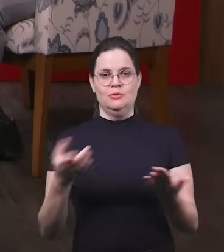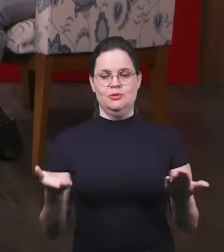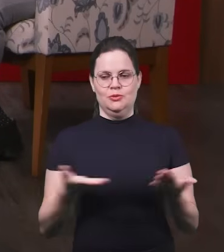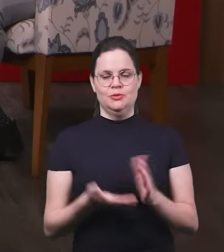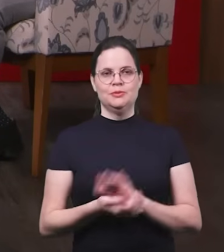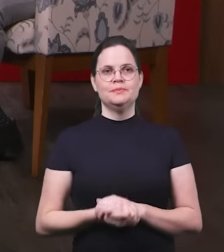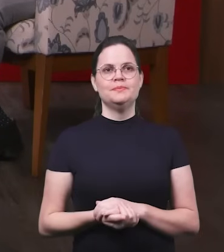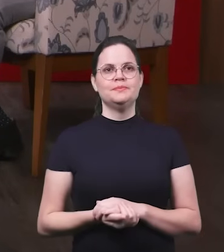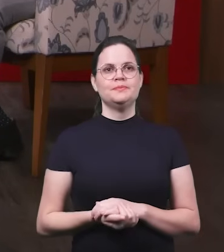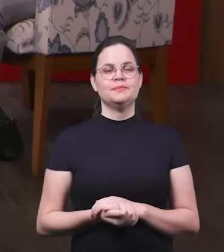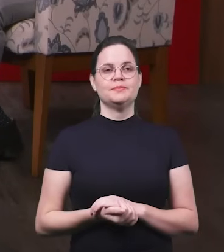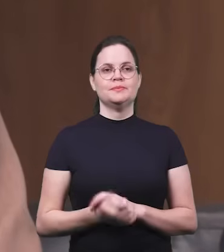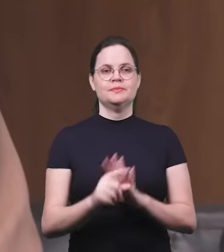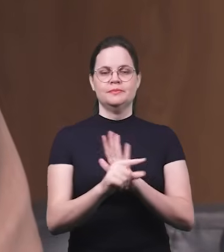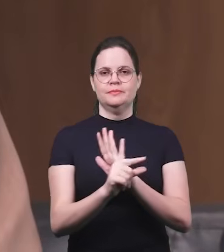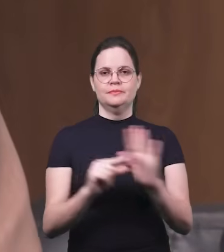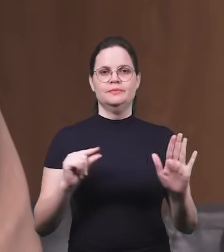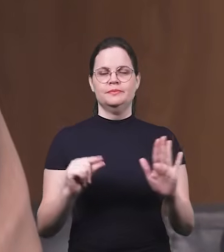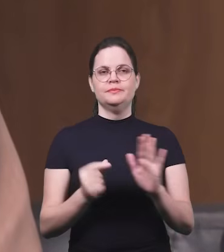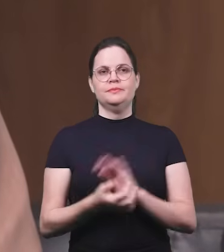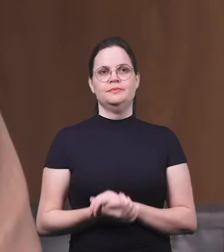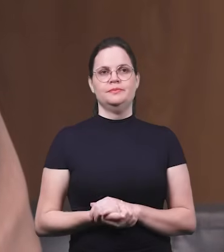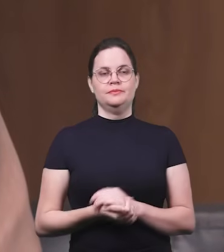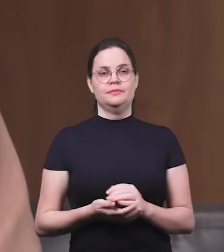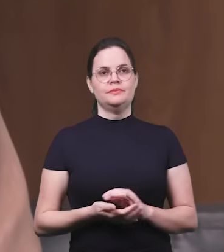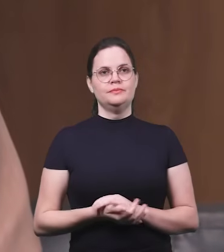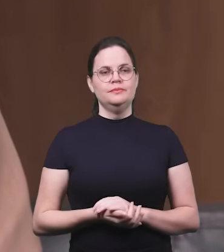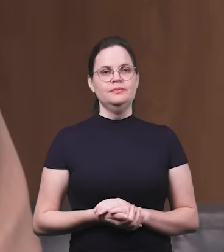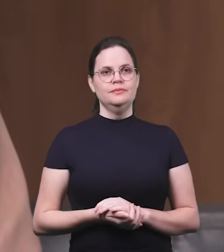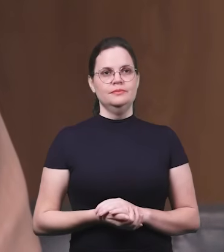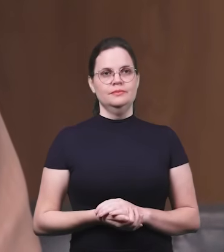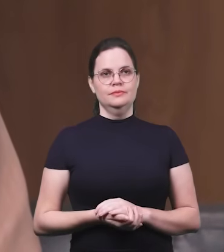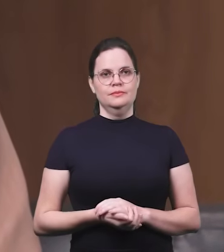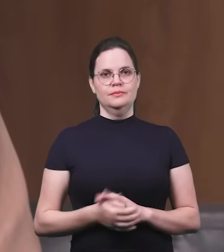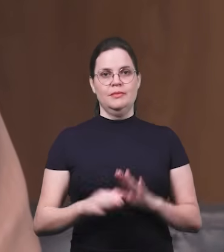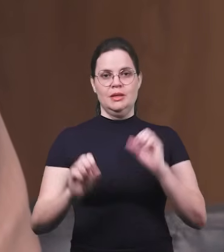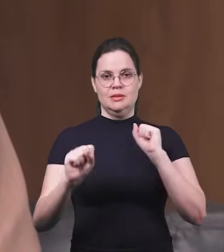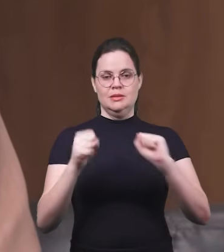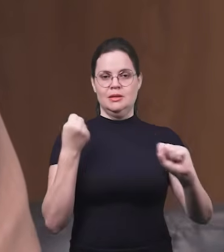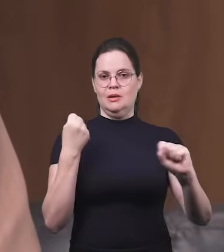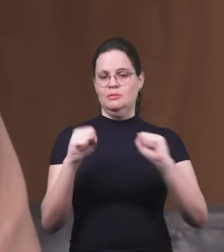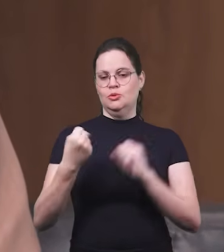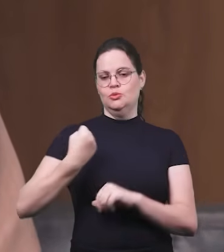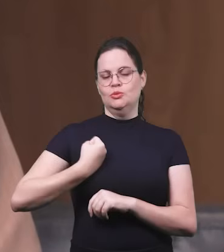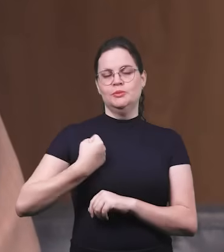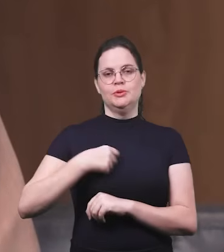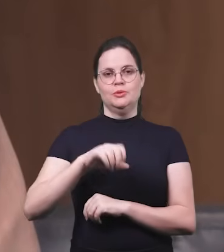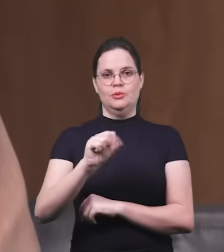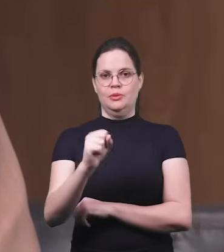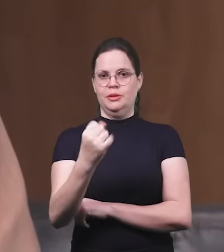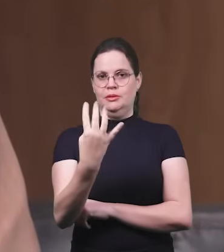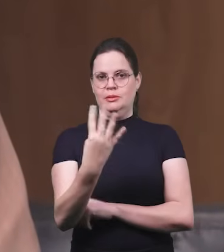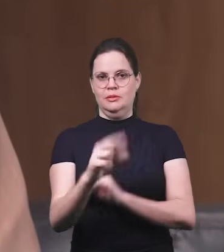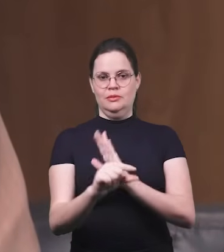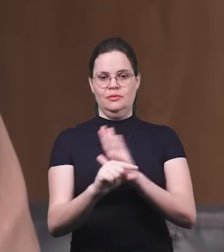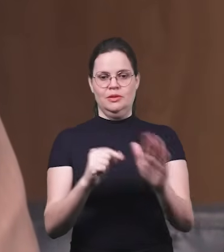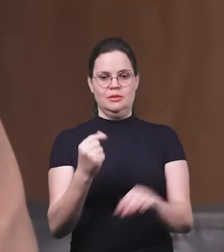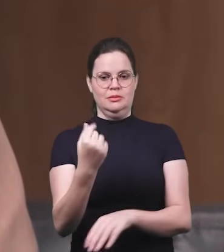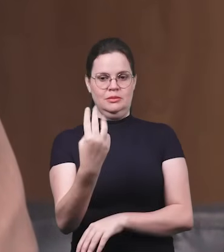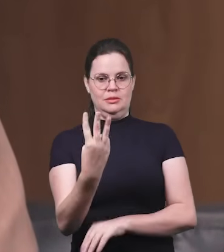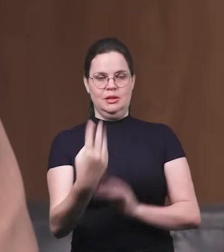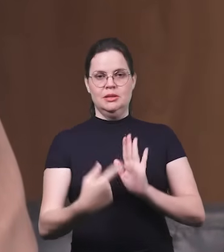nosso tema hoje. O versículo base do tema de hoje está no Salmo de número 84,